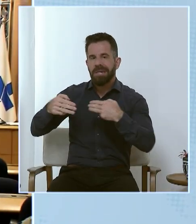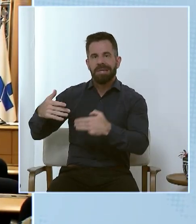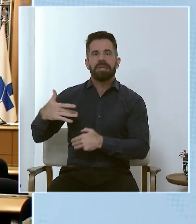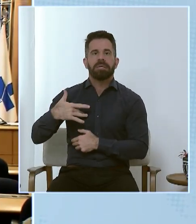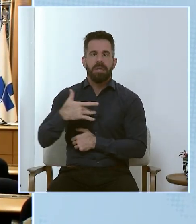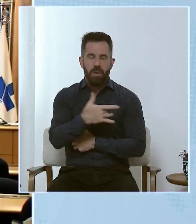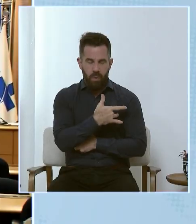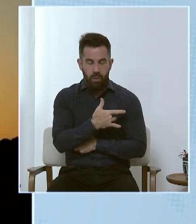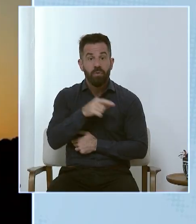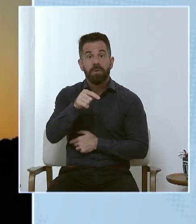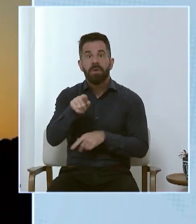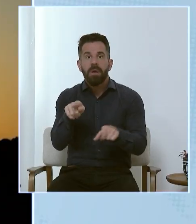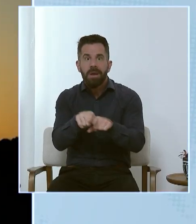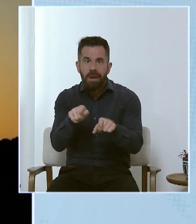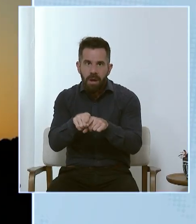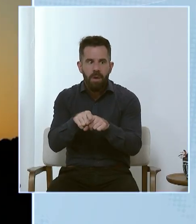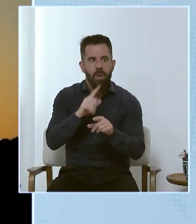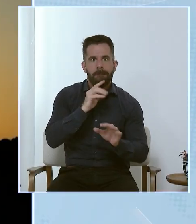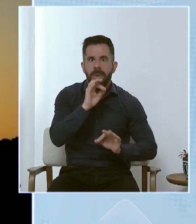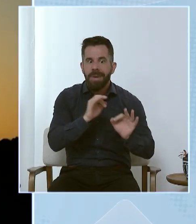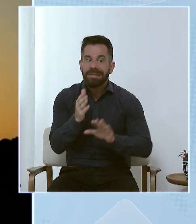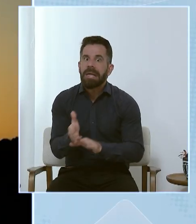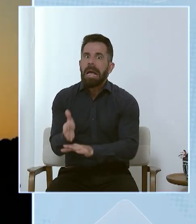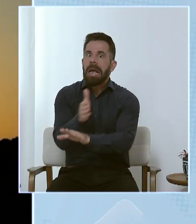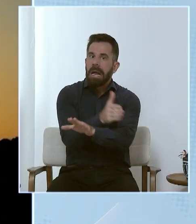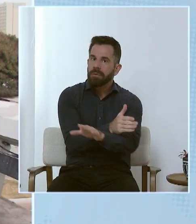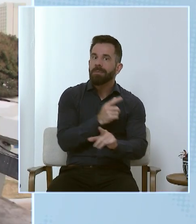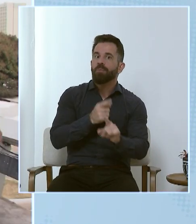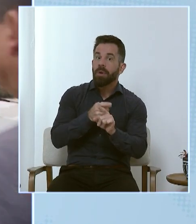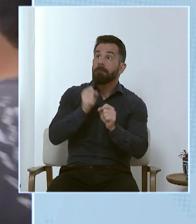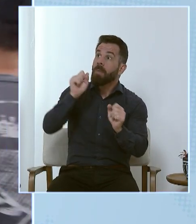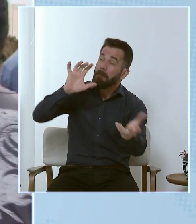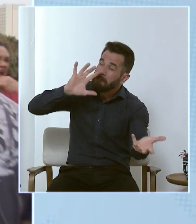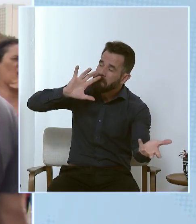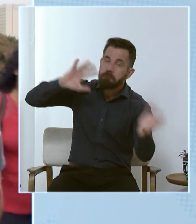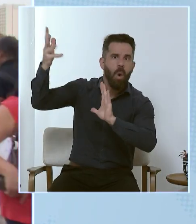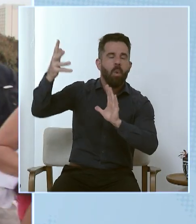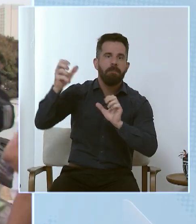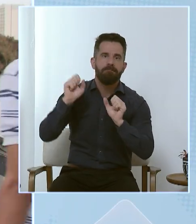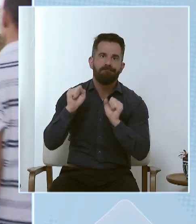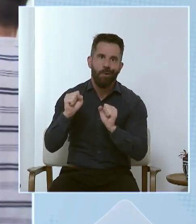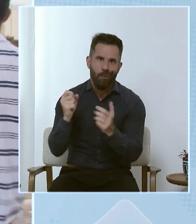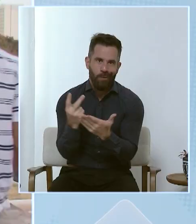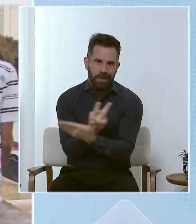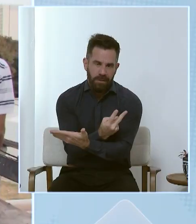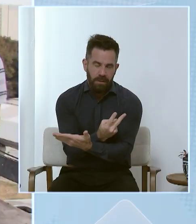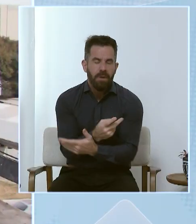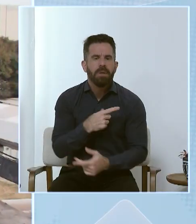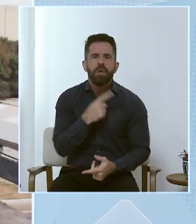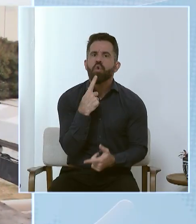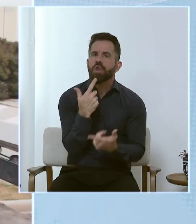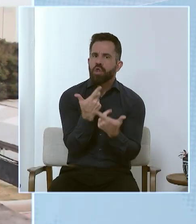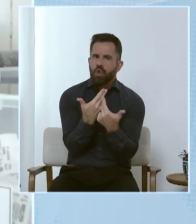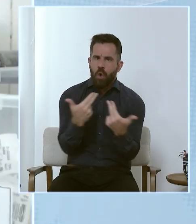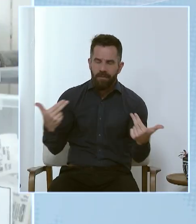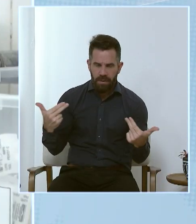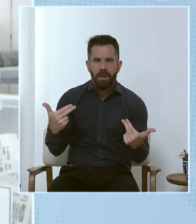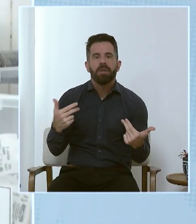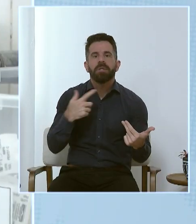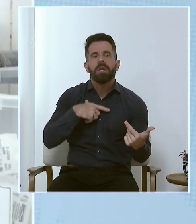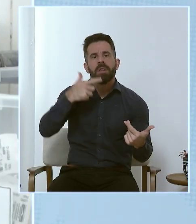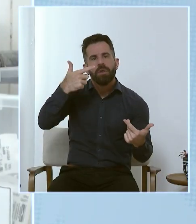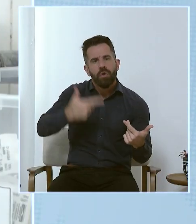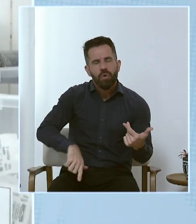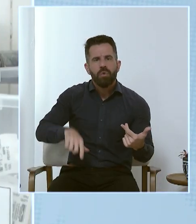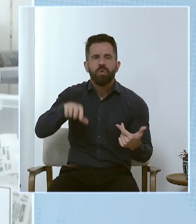vigilância, a preparação e a resposta diante de eventos extremos. Entre as novidades está a expansão de mais 8 bases